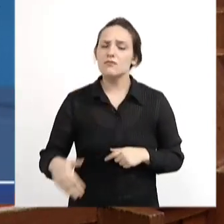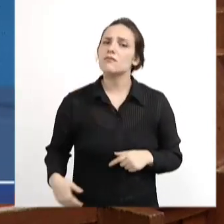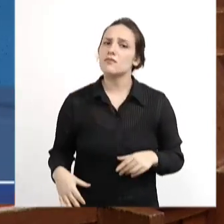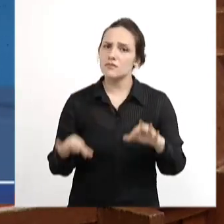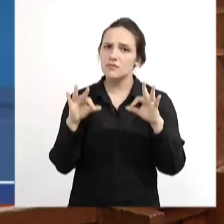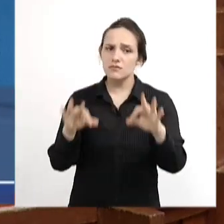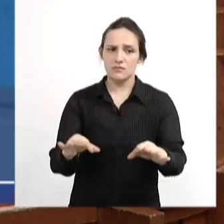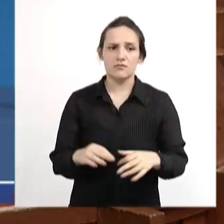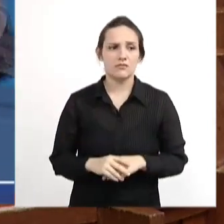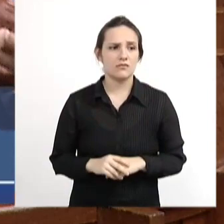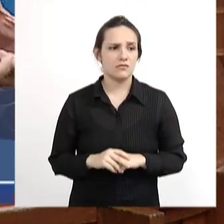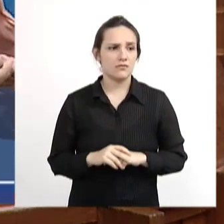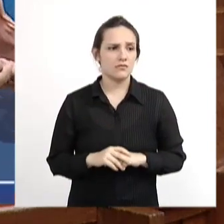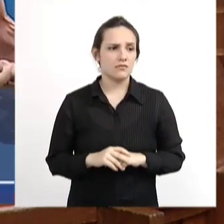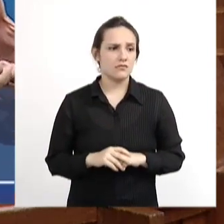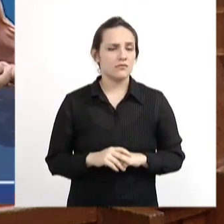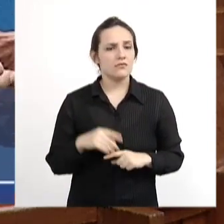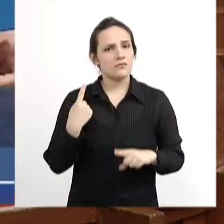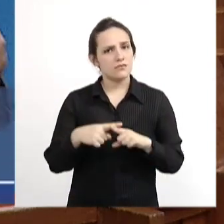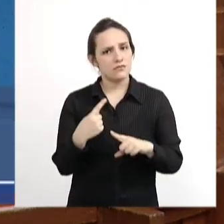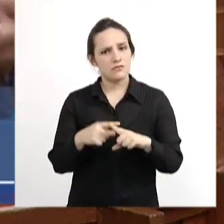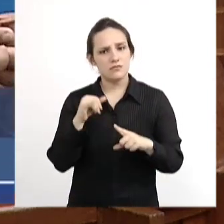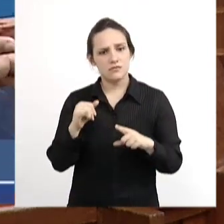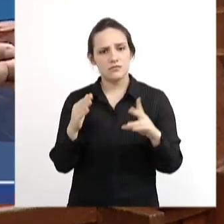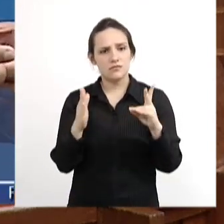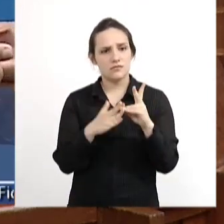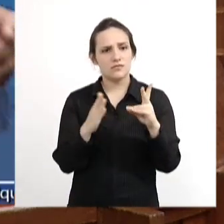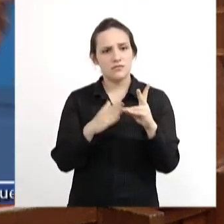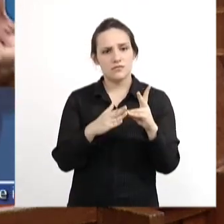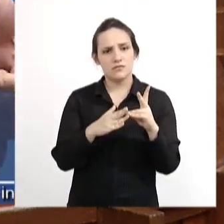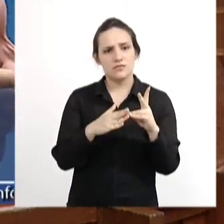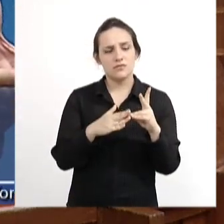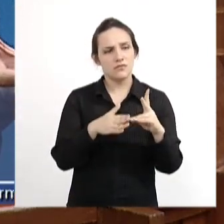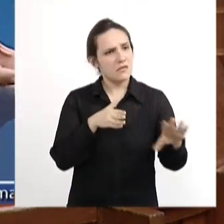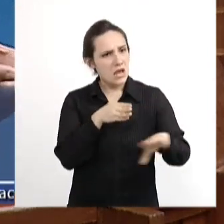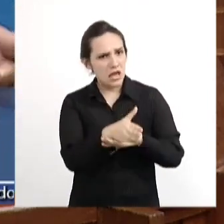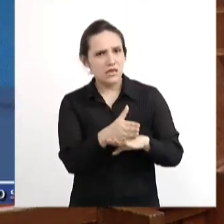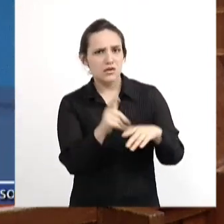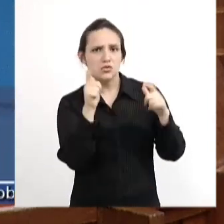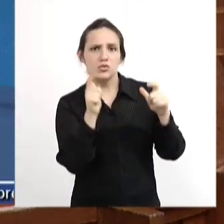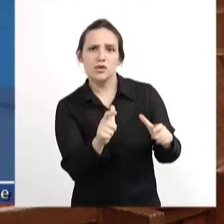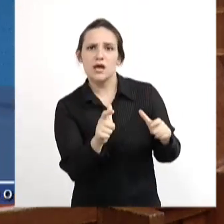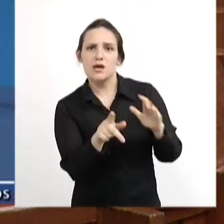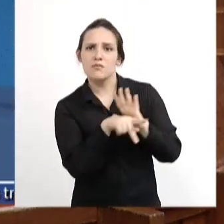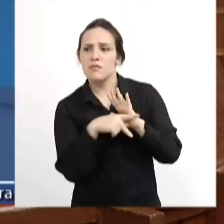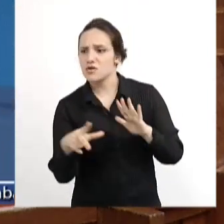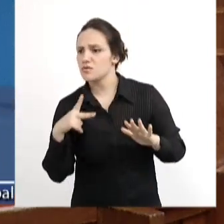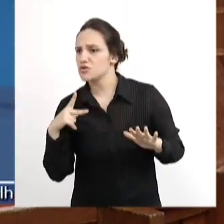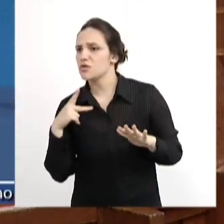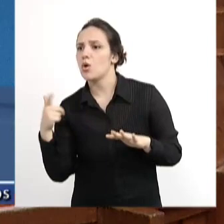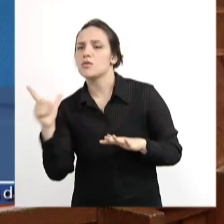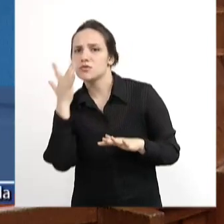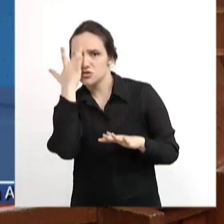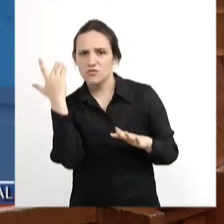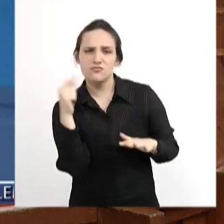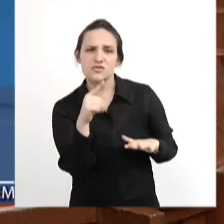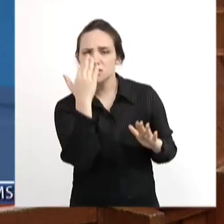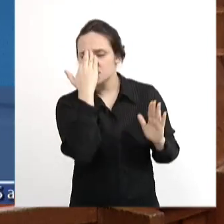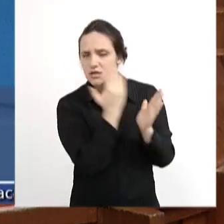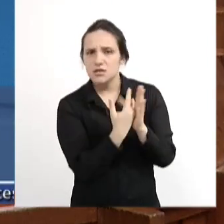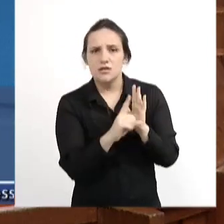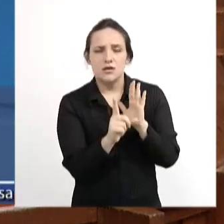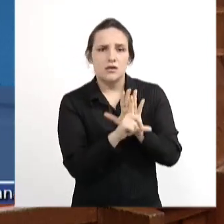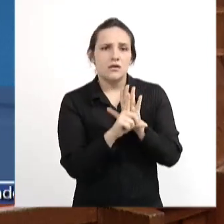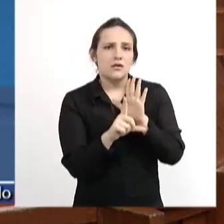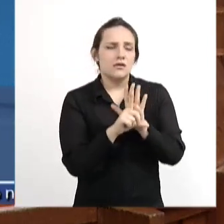você invade uma propriedade, você desrespeitou a Constituição e a lei. Então, o governo federal não vai, se